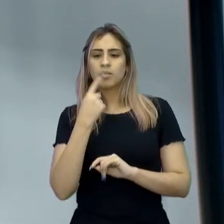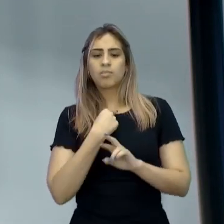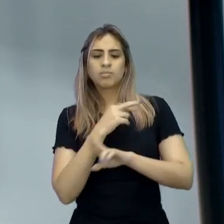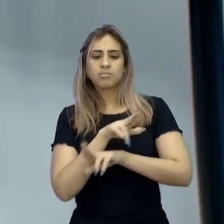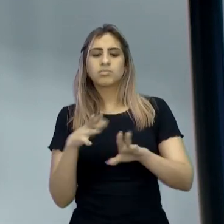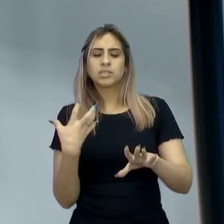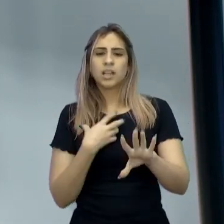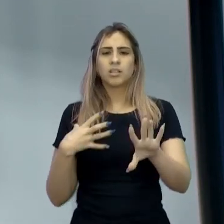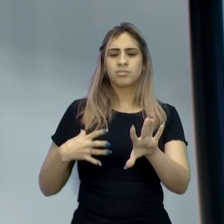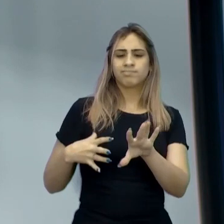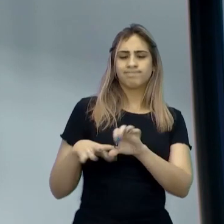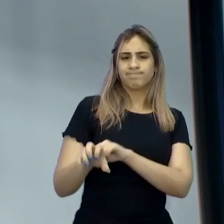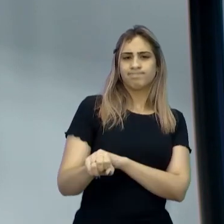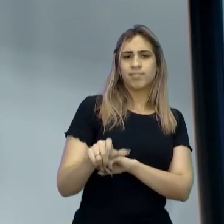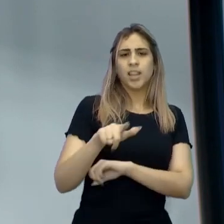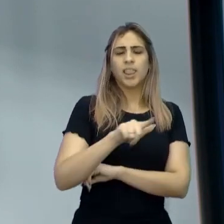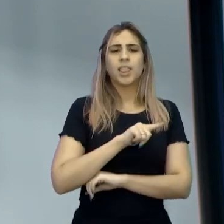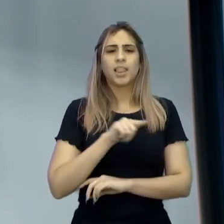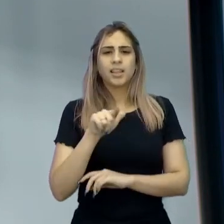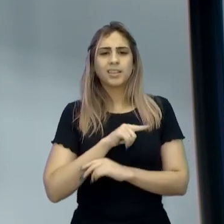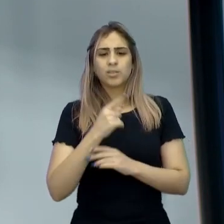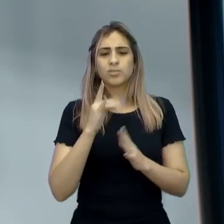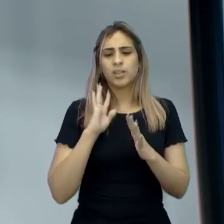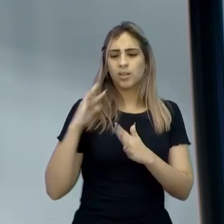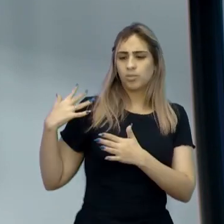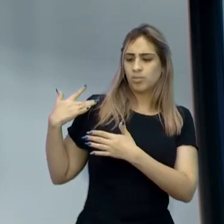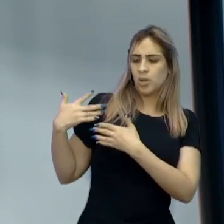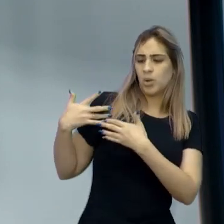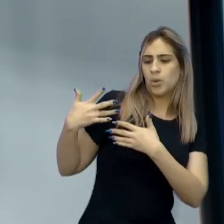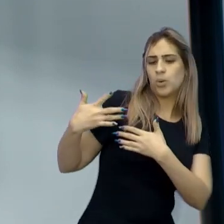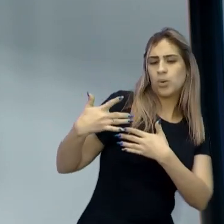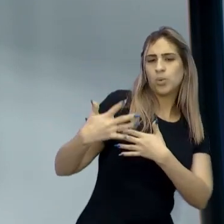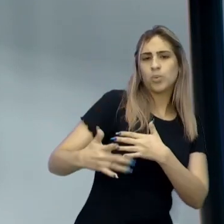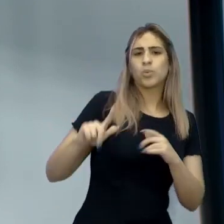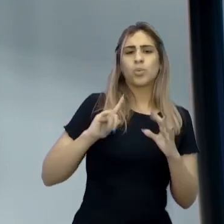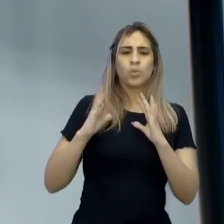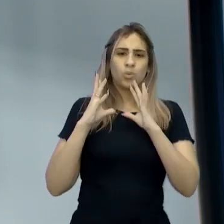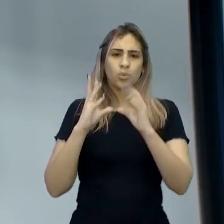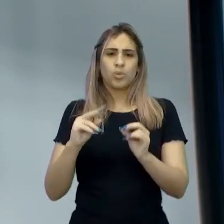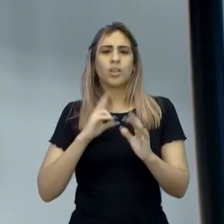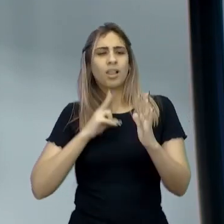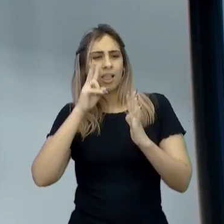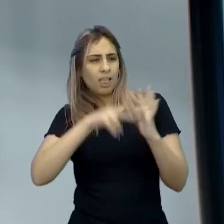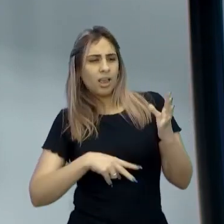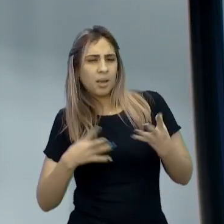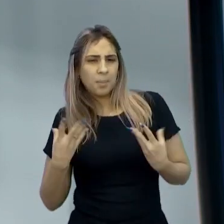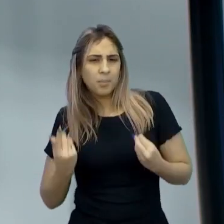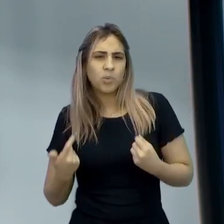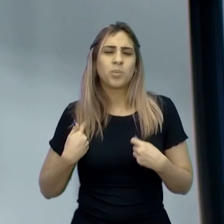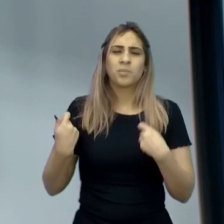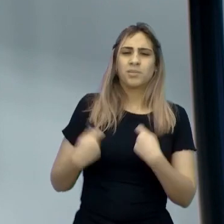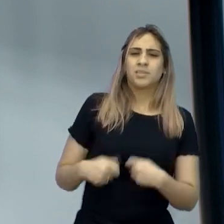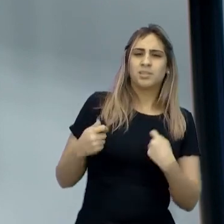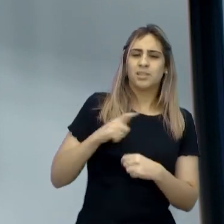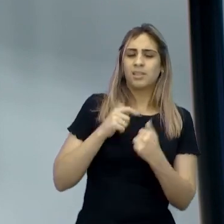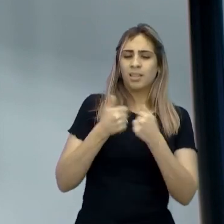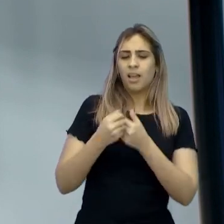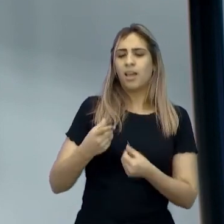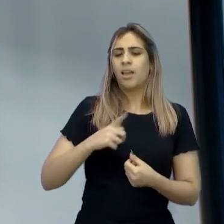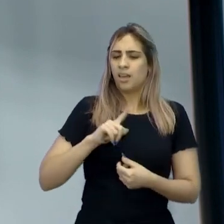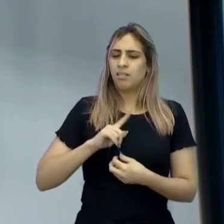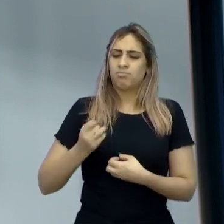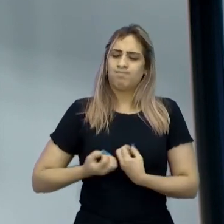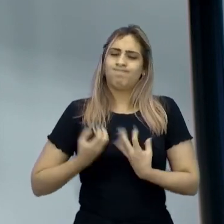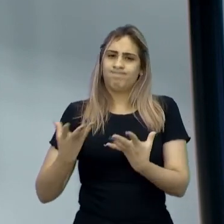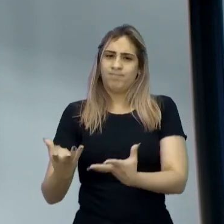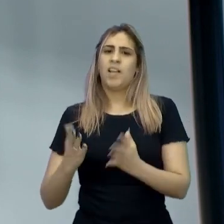certa formação, a gente precisa de uma certa bagagem, né? A gente precisa ler muito, a gente precisa estar informado,